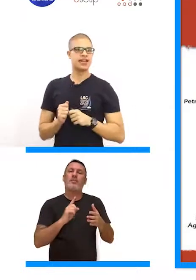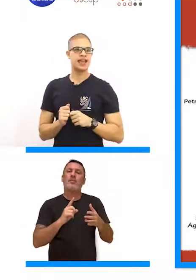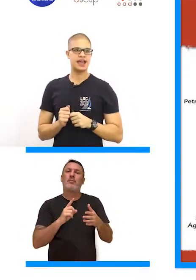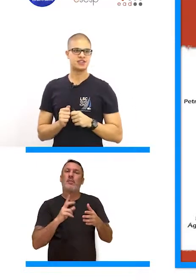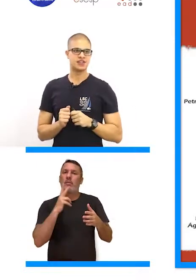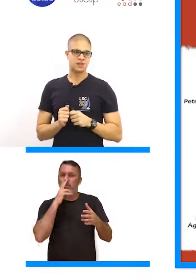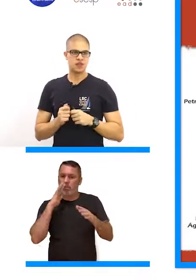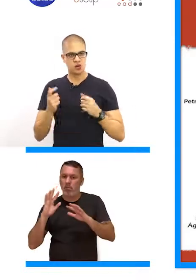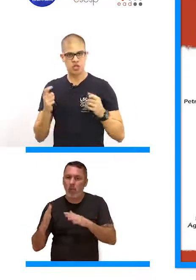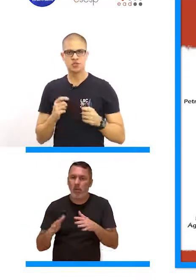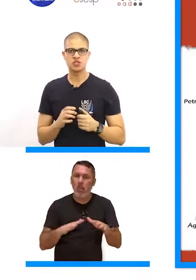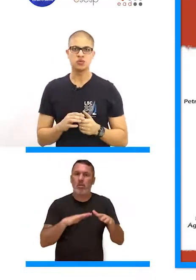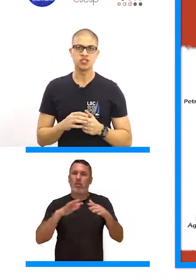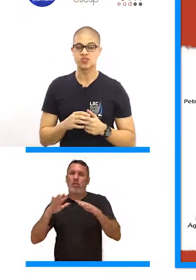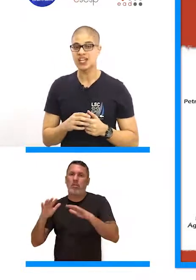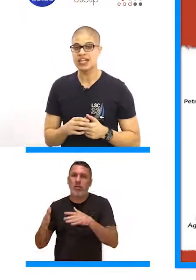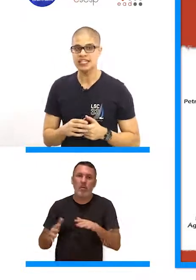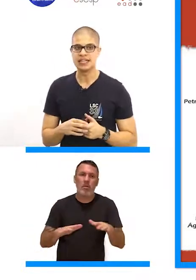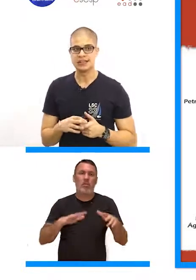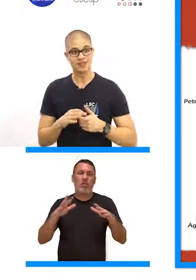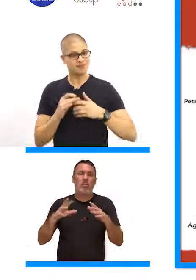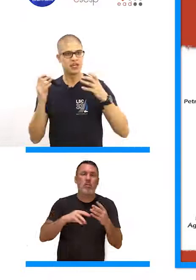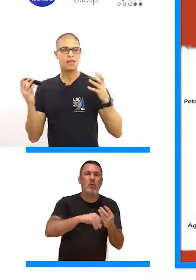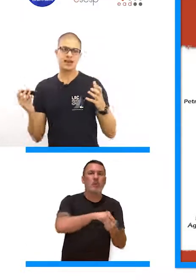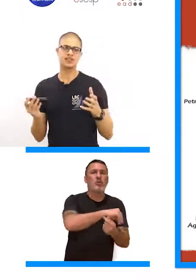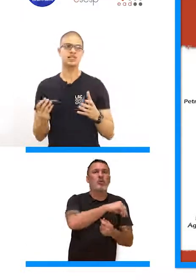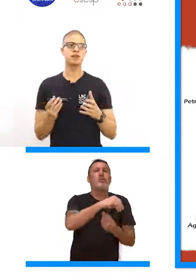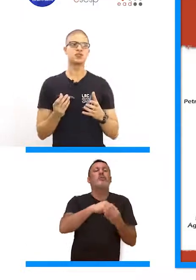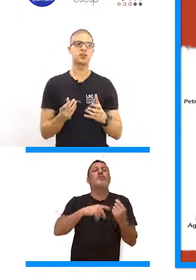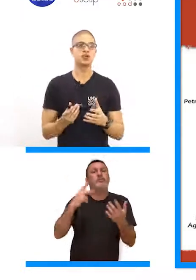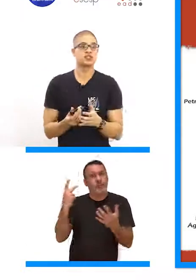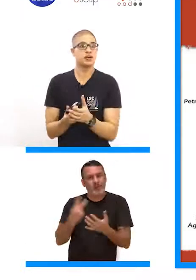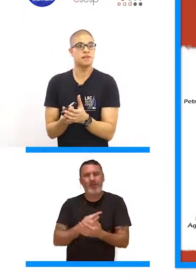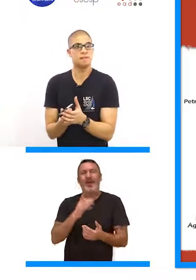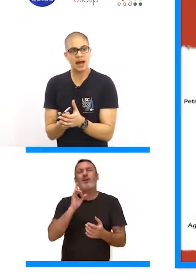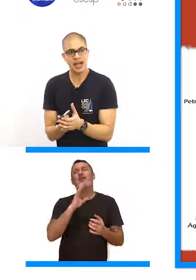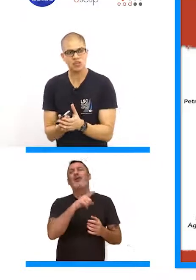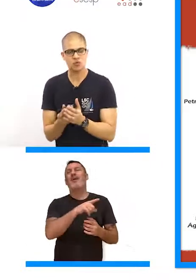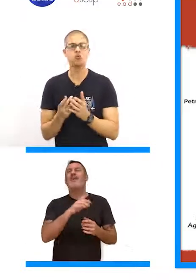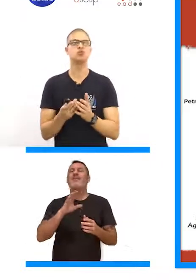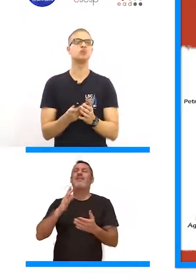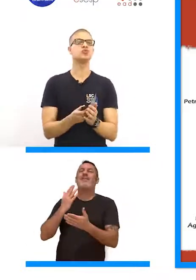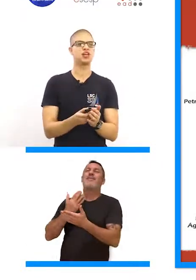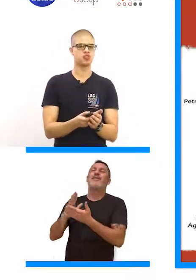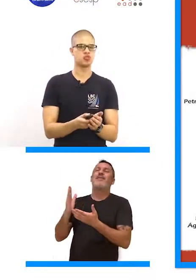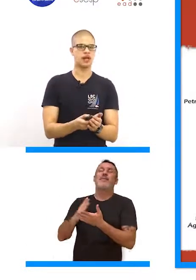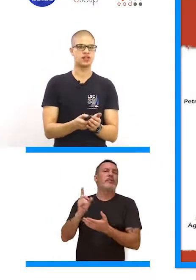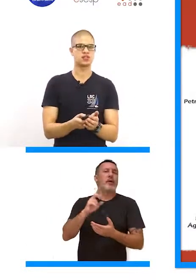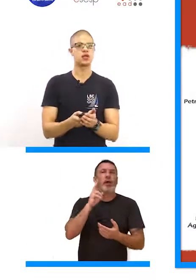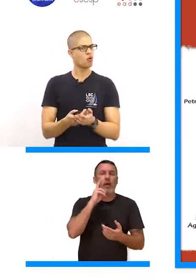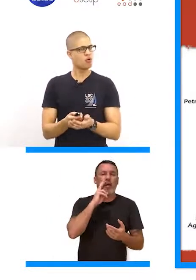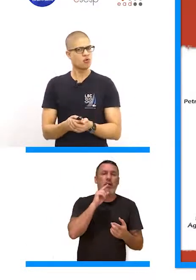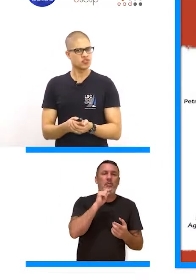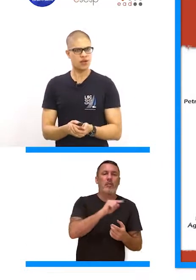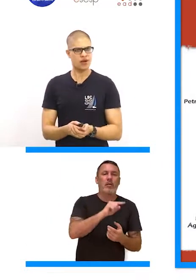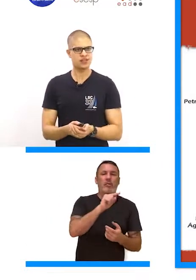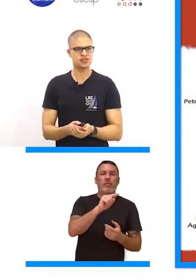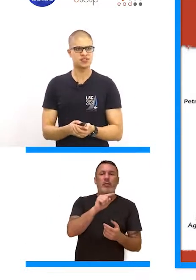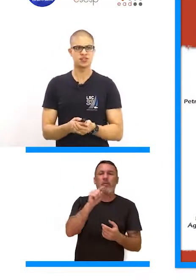superficial terrestre, que nós chamamos de intrusão salina. Então, percebam, meus amores, que mais um conjunto de ações